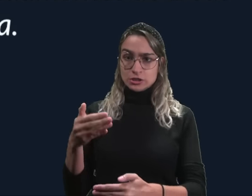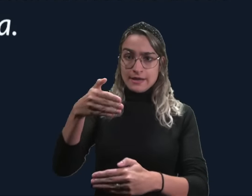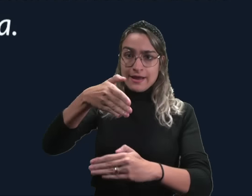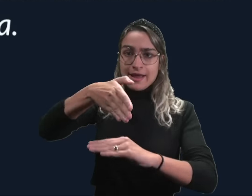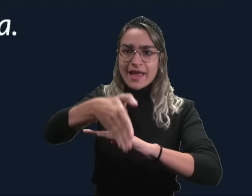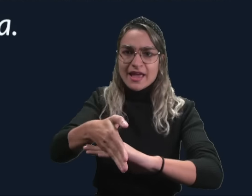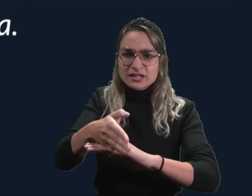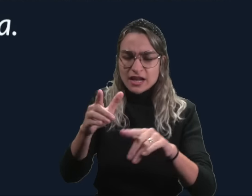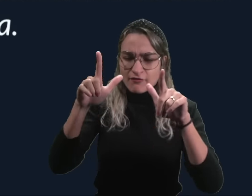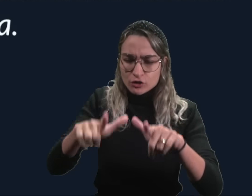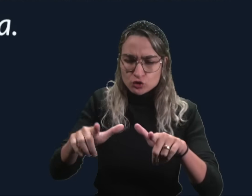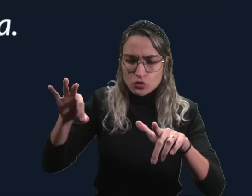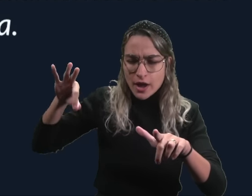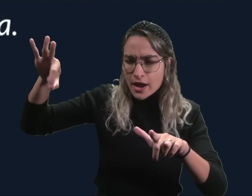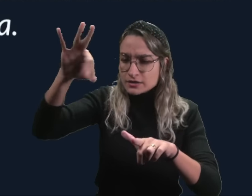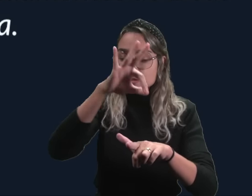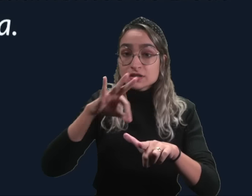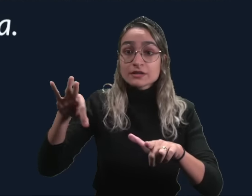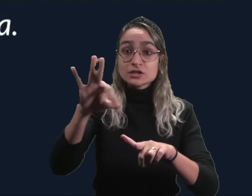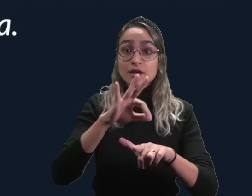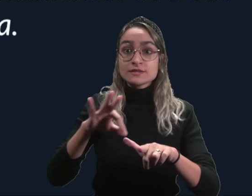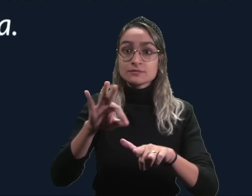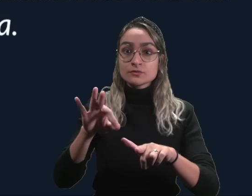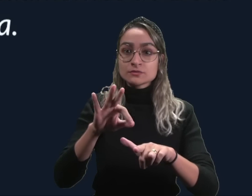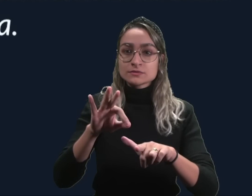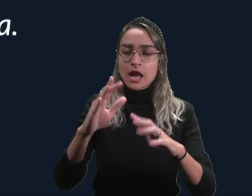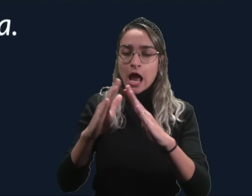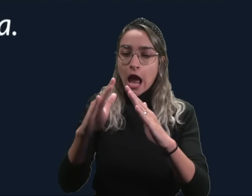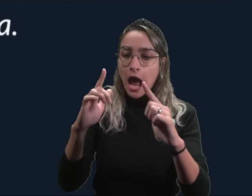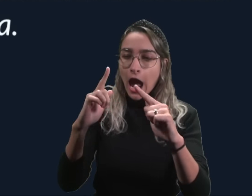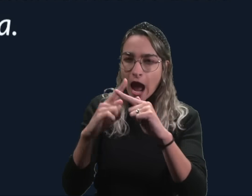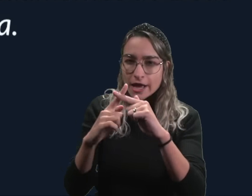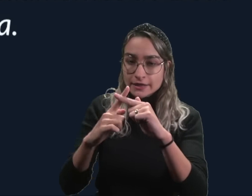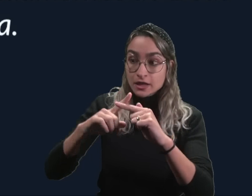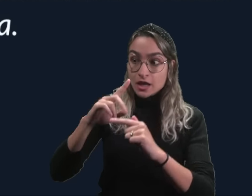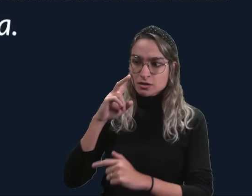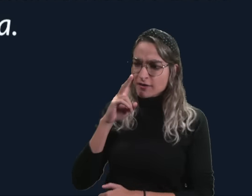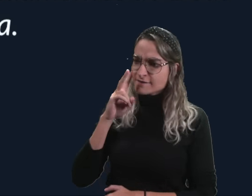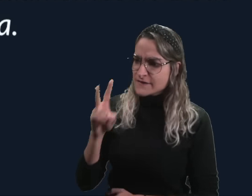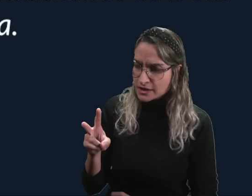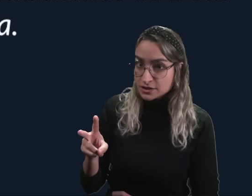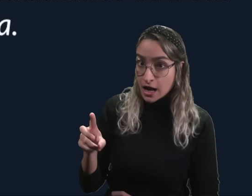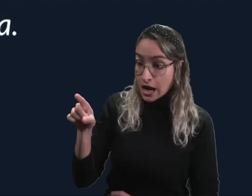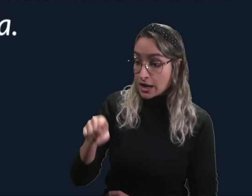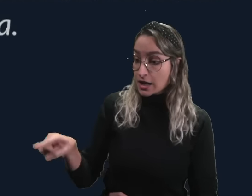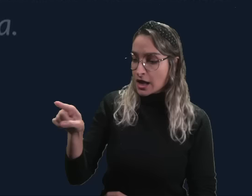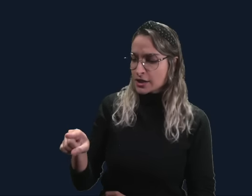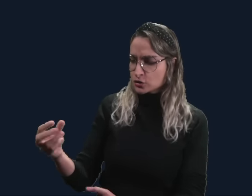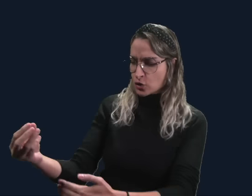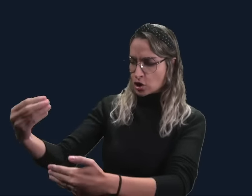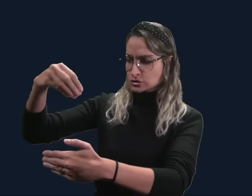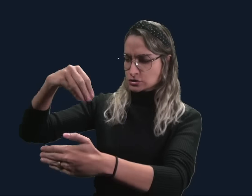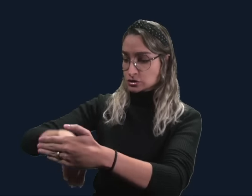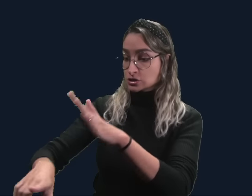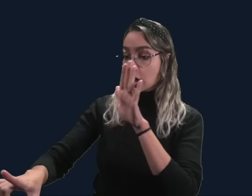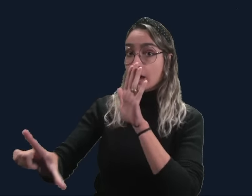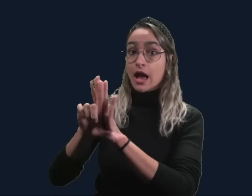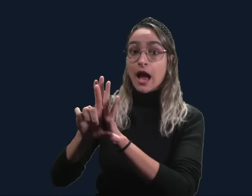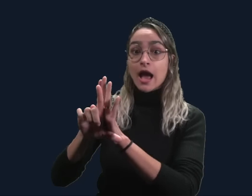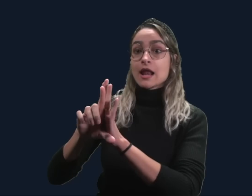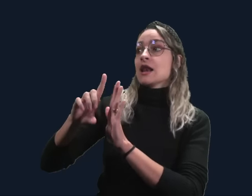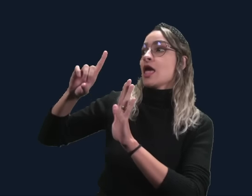chama a atenção da igreja para os mandamentos de Deus contidos naquela arca a luz dos mandamentos de